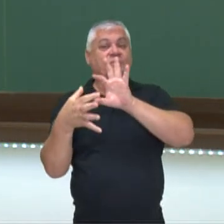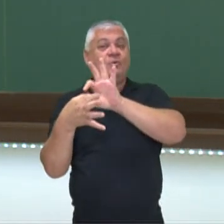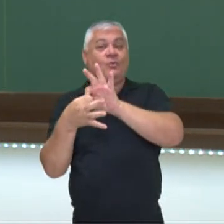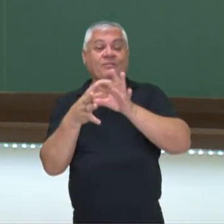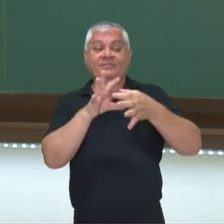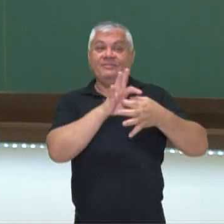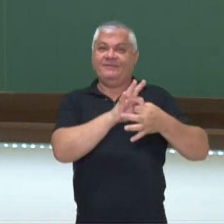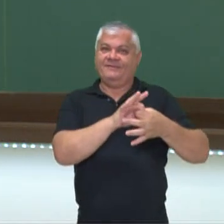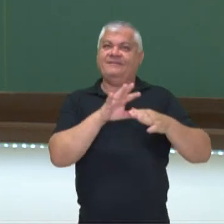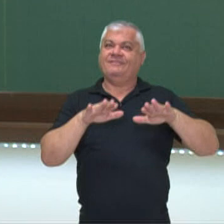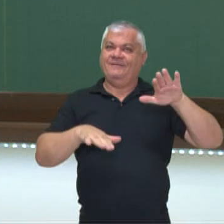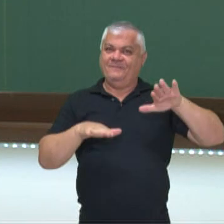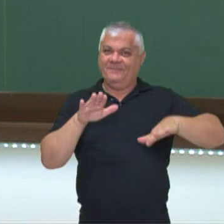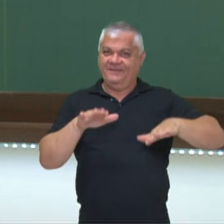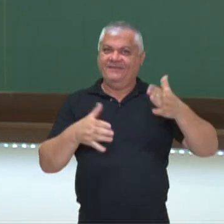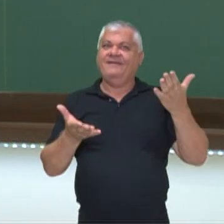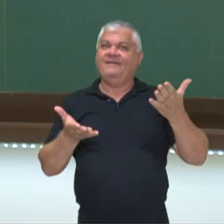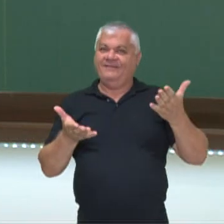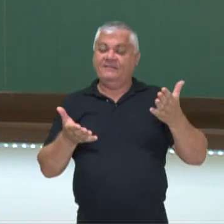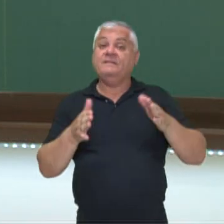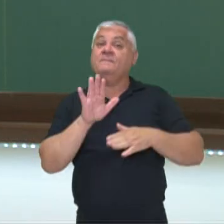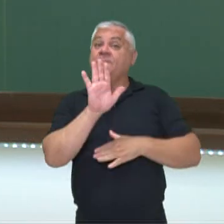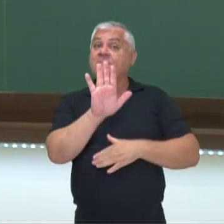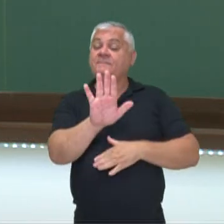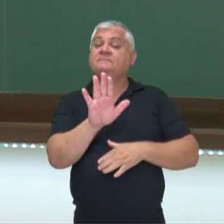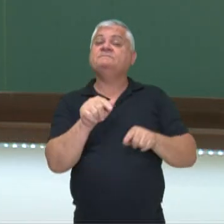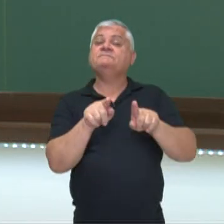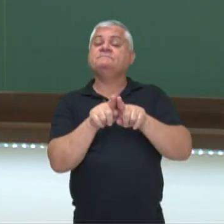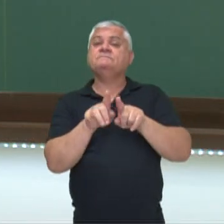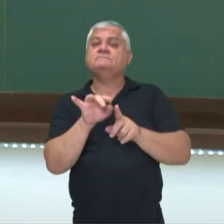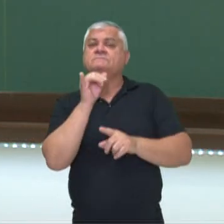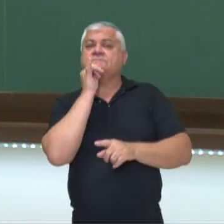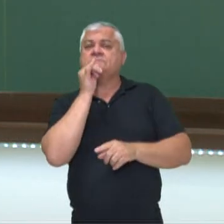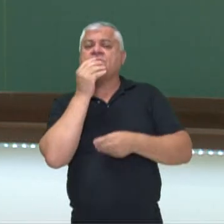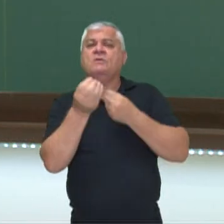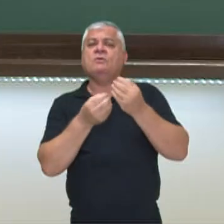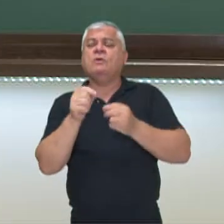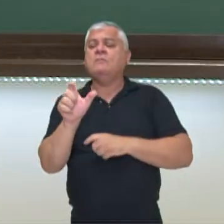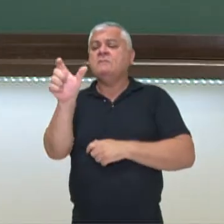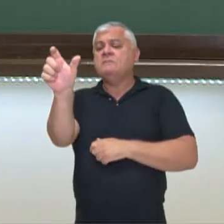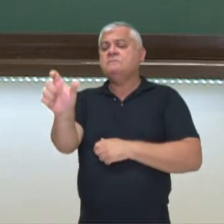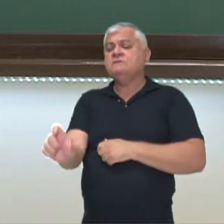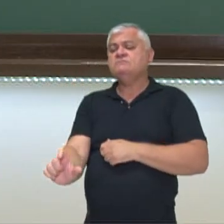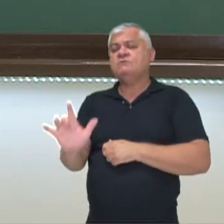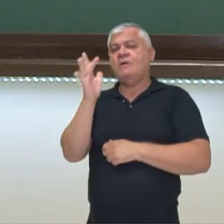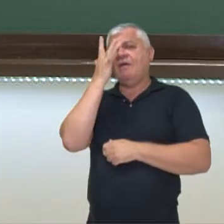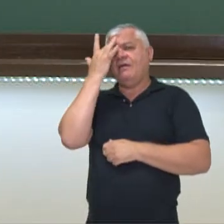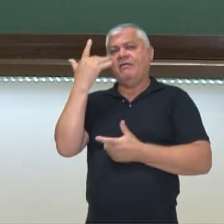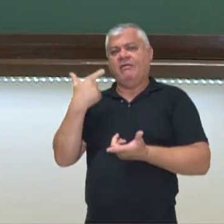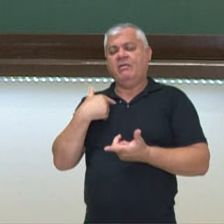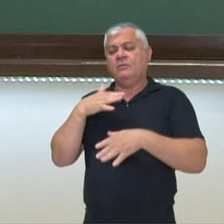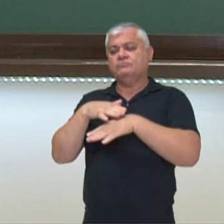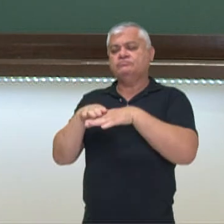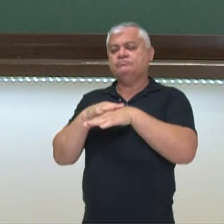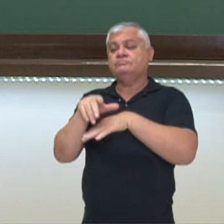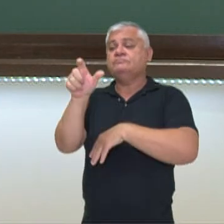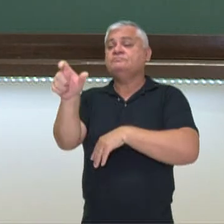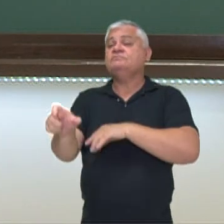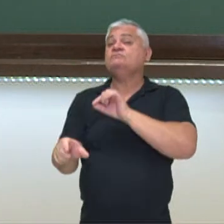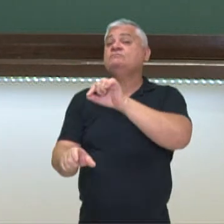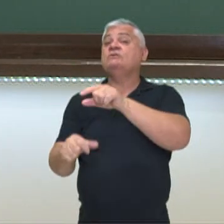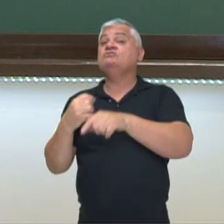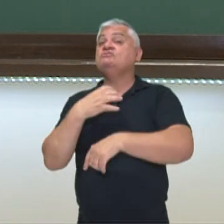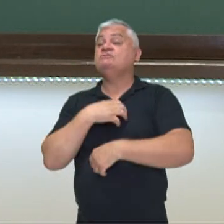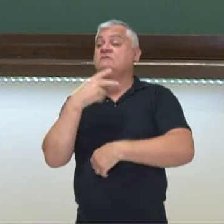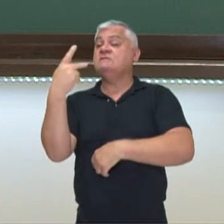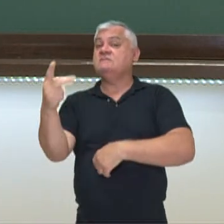ali que estamos inseridos, mas também de acordo com o interlocutor, porque nós mudamos sim a maneira de falar, dependendo